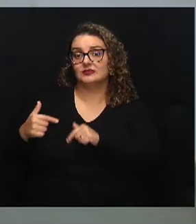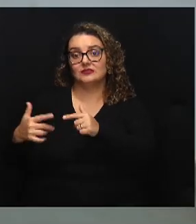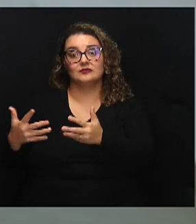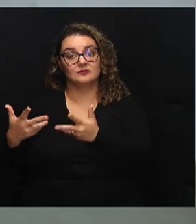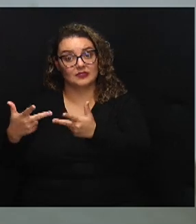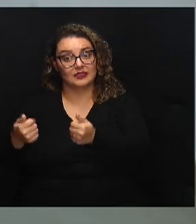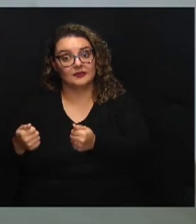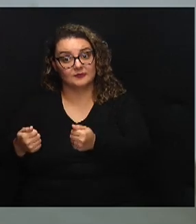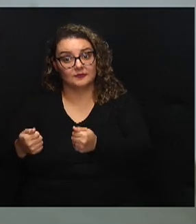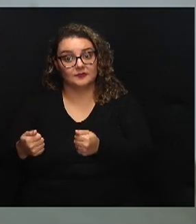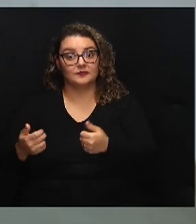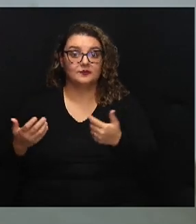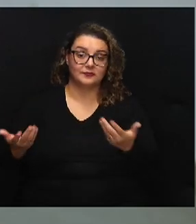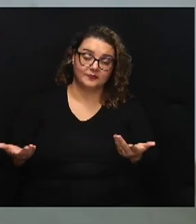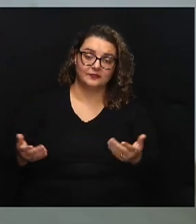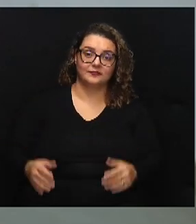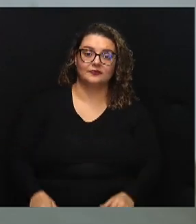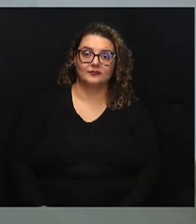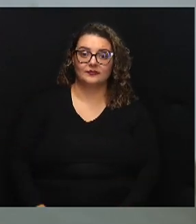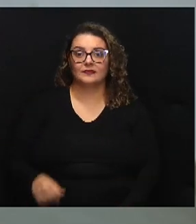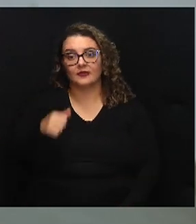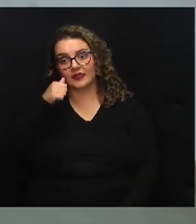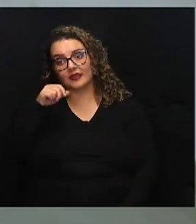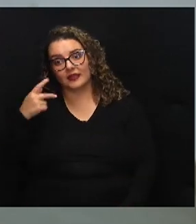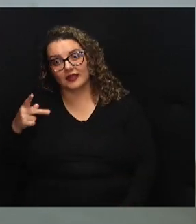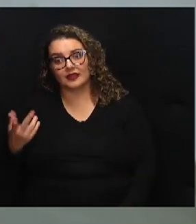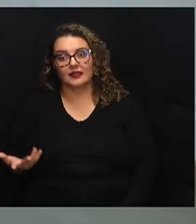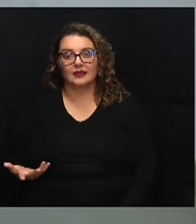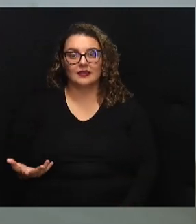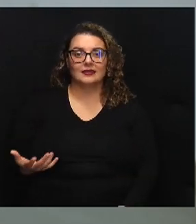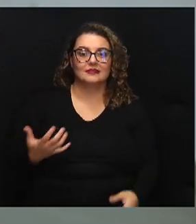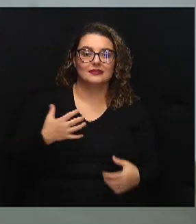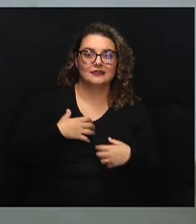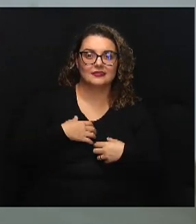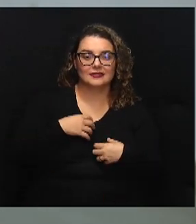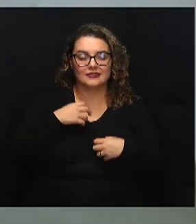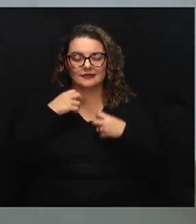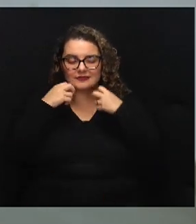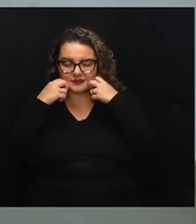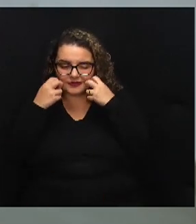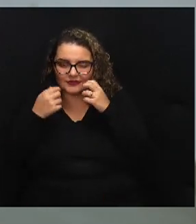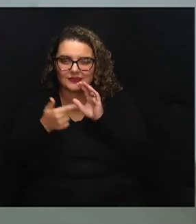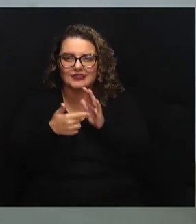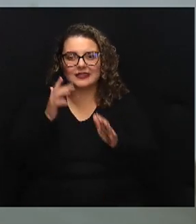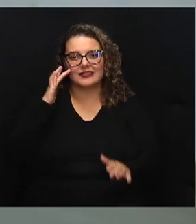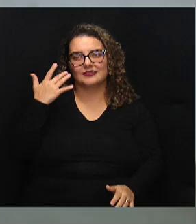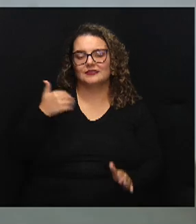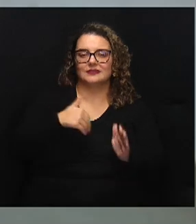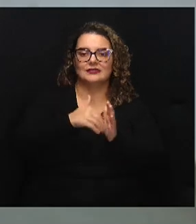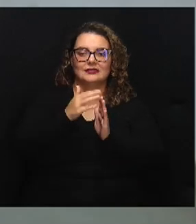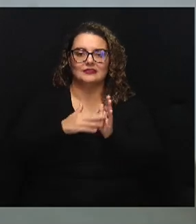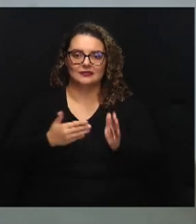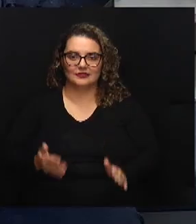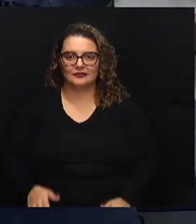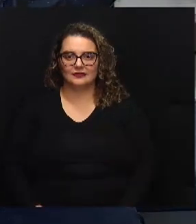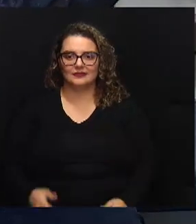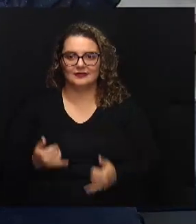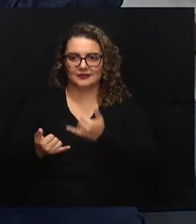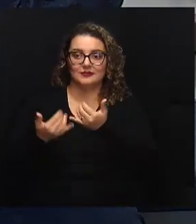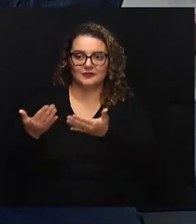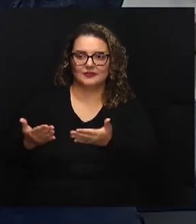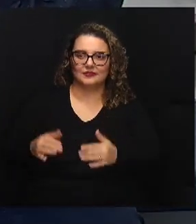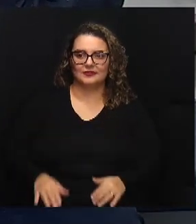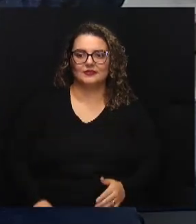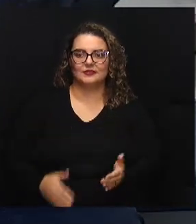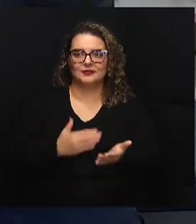maravilhoso, apesar de que ela às vezes se sente inibida de mostrar, fala, eu não sei pintar, e às vezes eu brigo com ela, porque ela começa